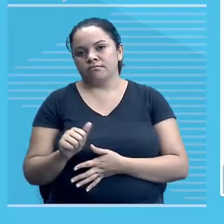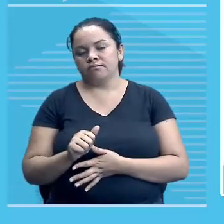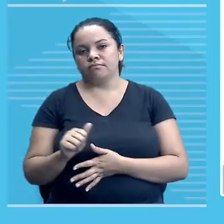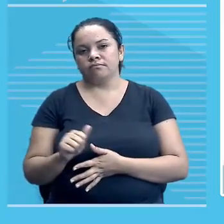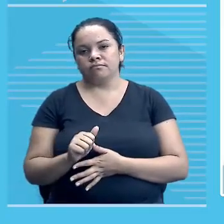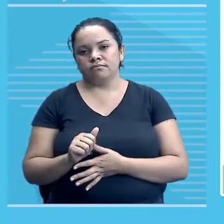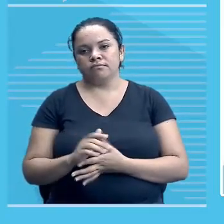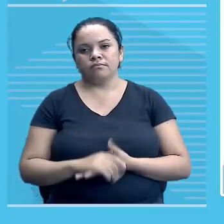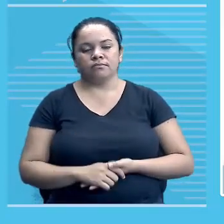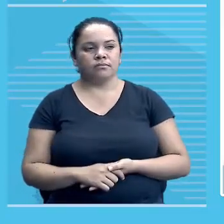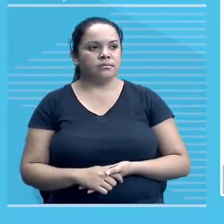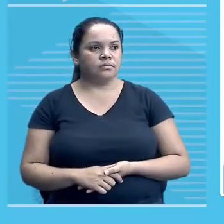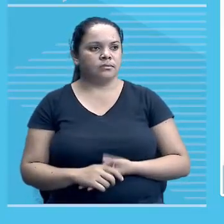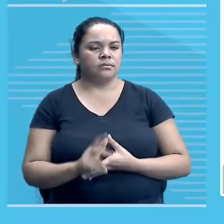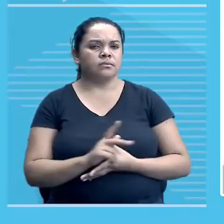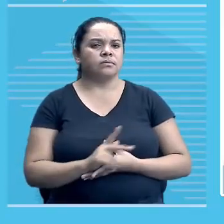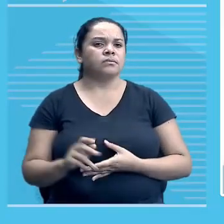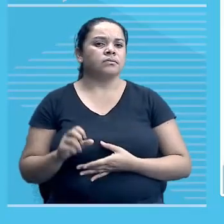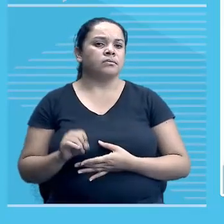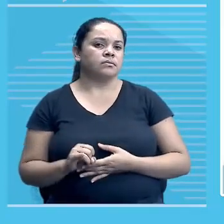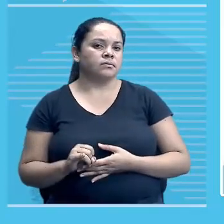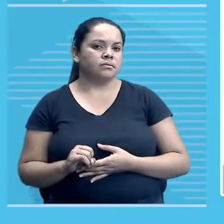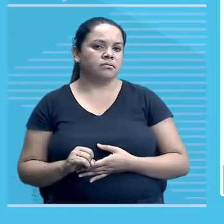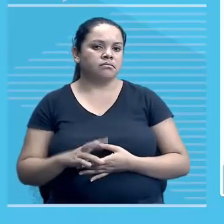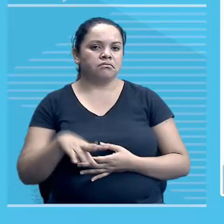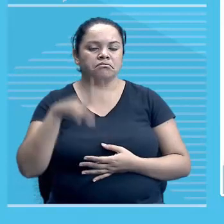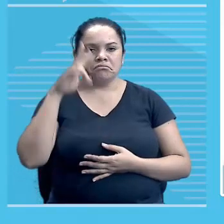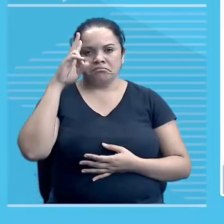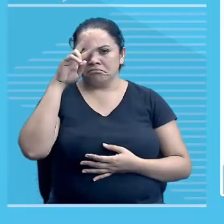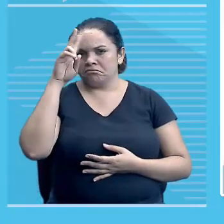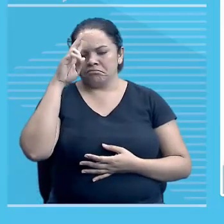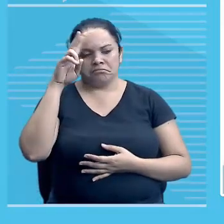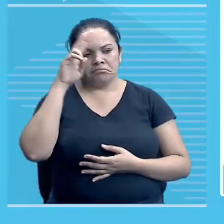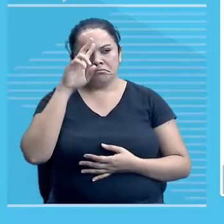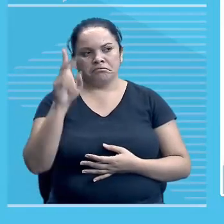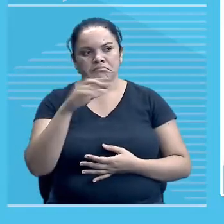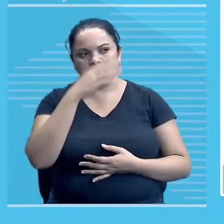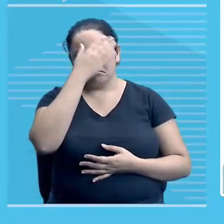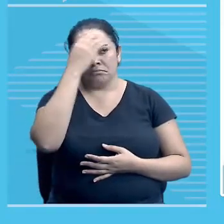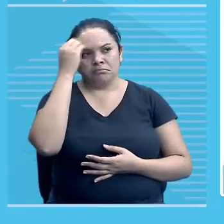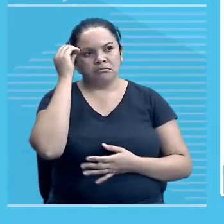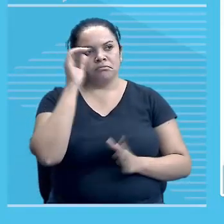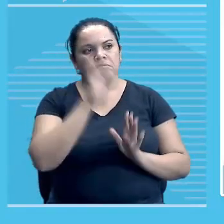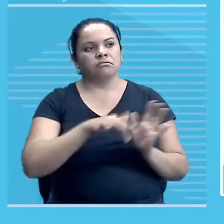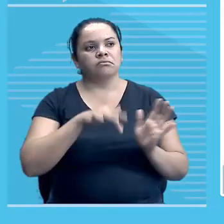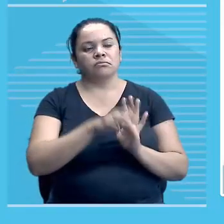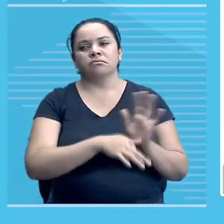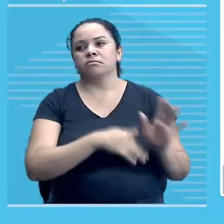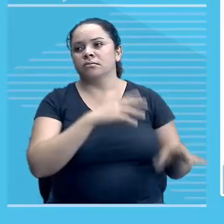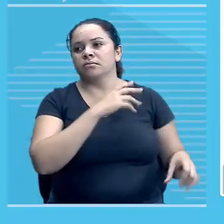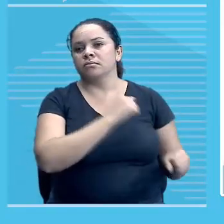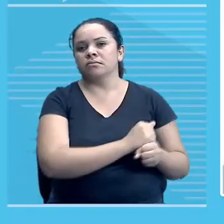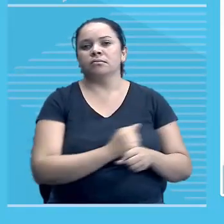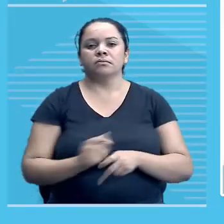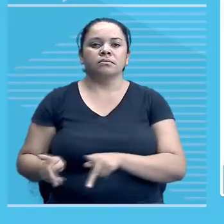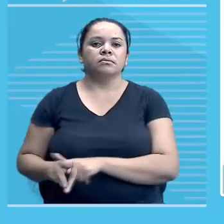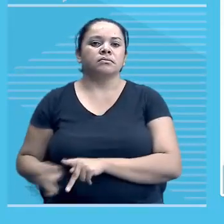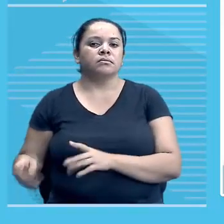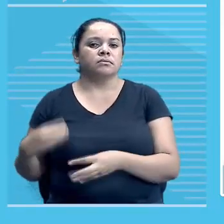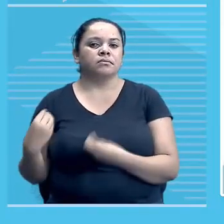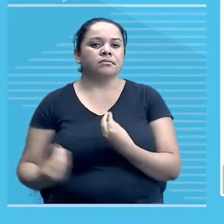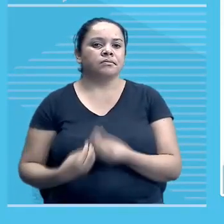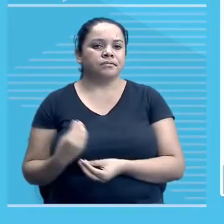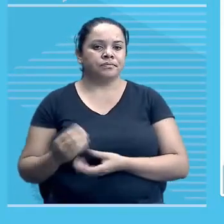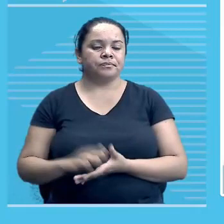A. Professor, e se porventura não lembrasse dessa fórmula aí, da soma e produto, como é que a gente ia fazer? Gente,